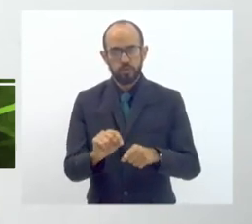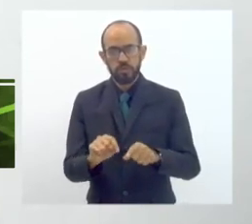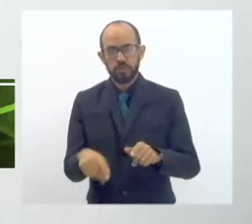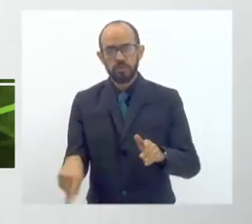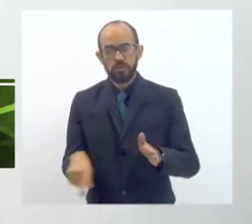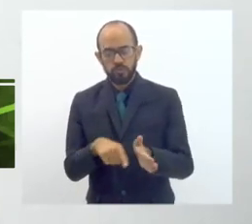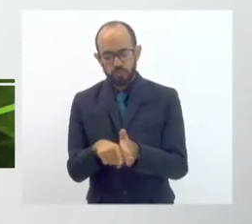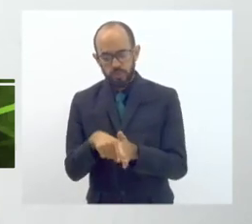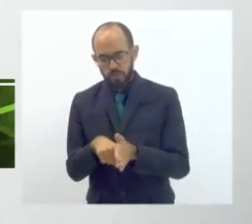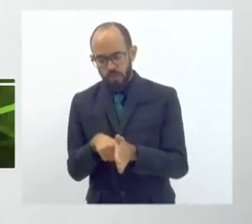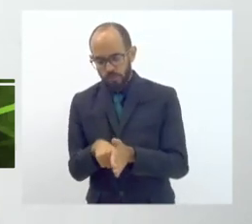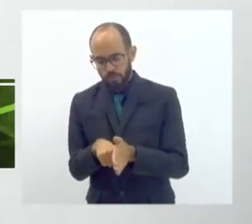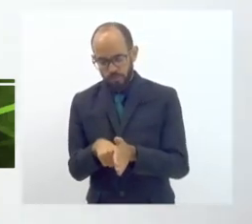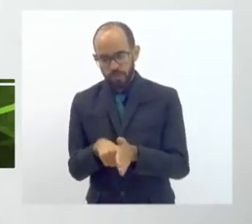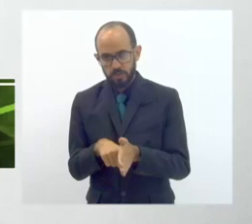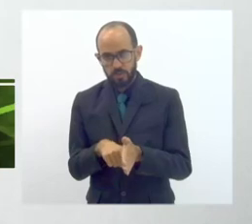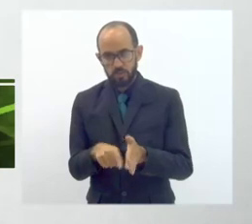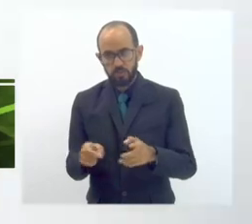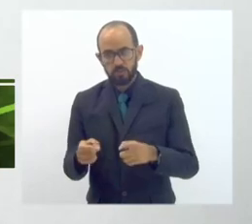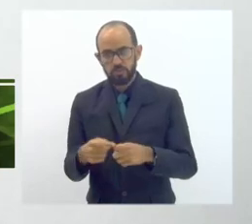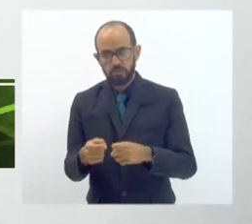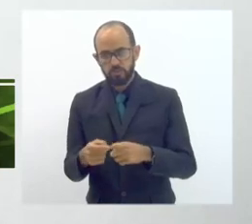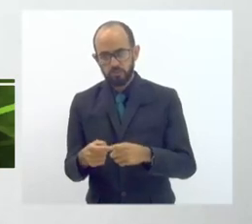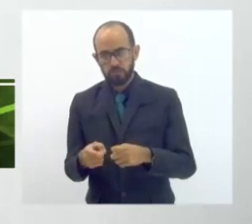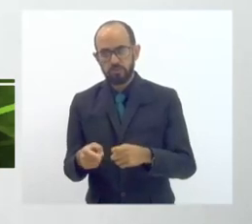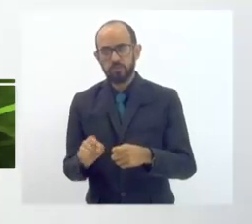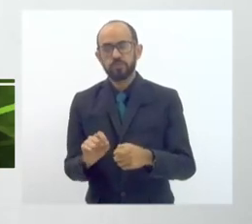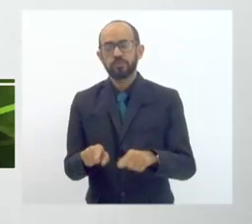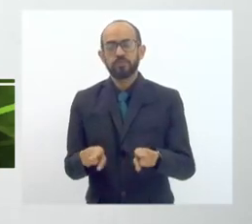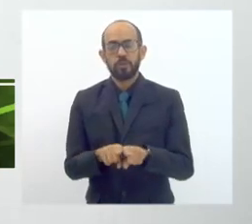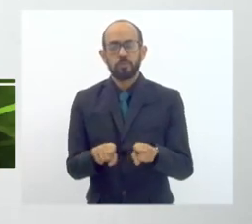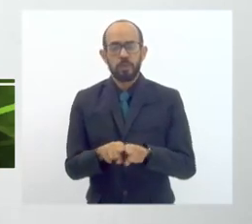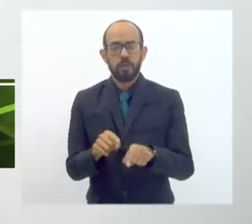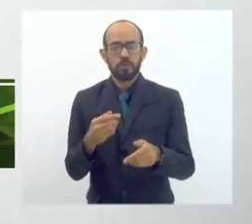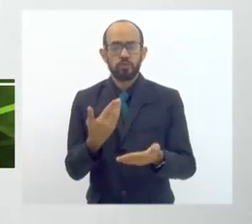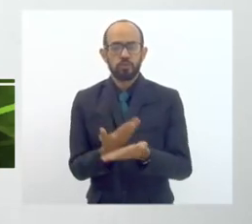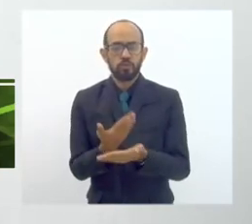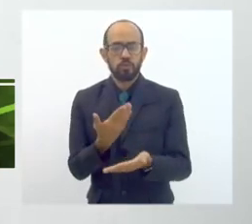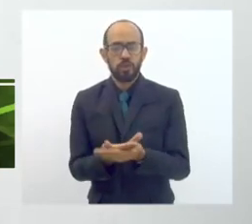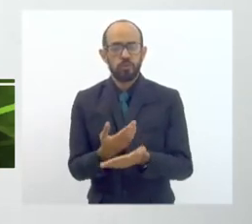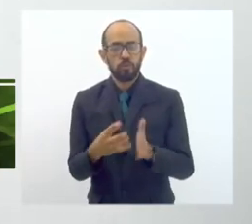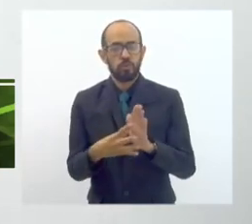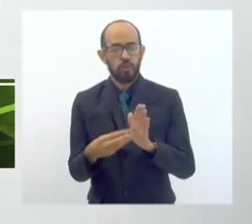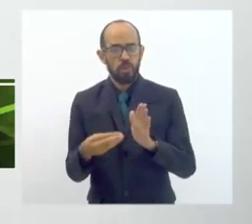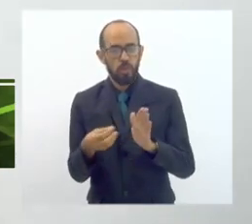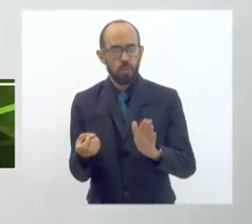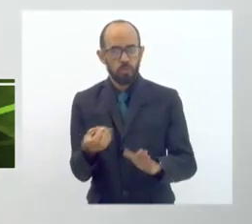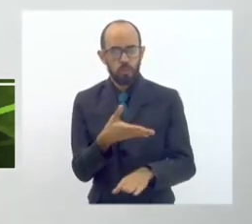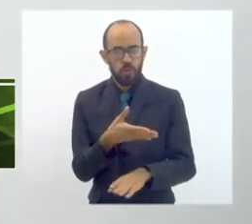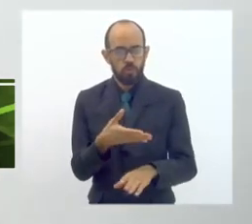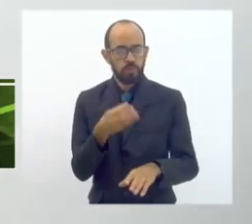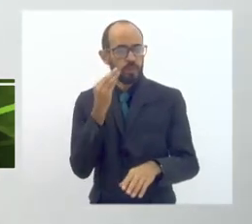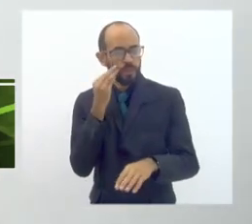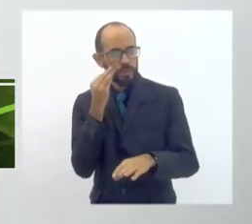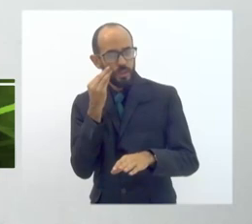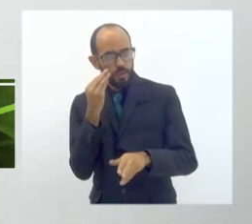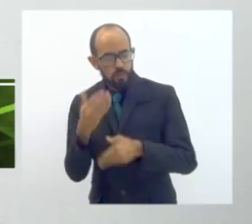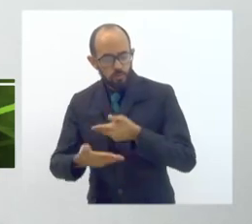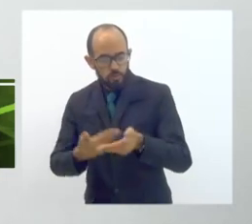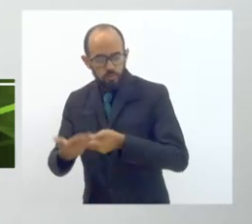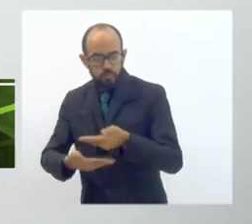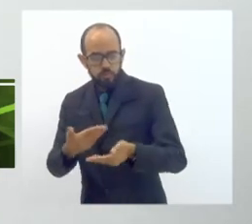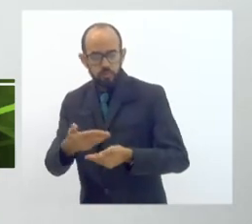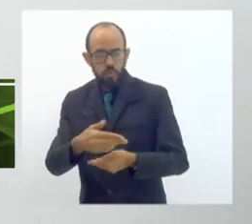de exames, consultas, e também estamos estudando projetos novos, né, que tentem a integrar mais tanto a região